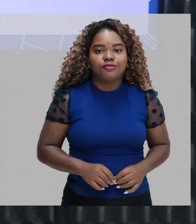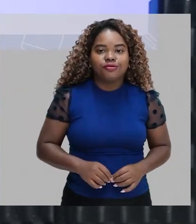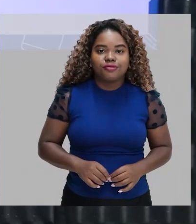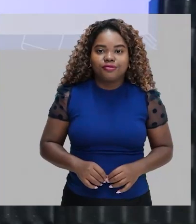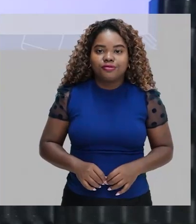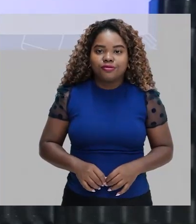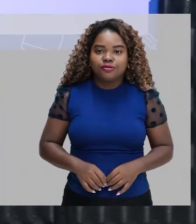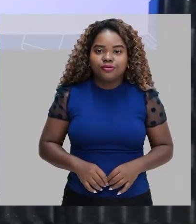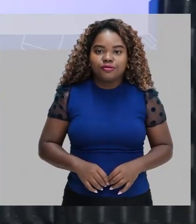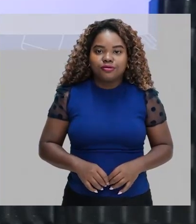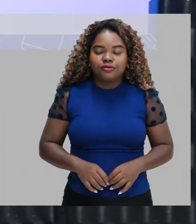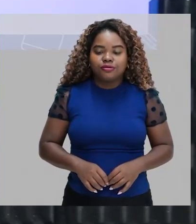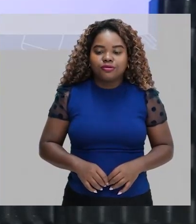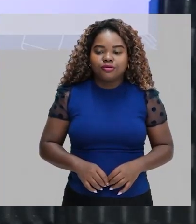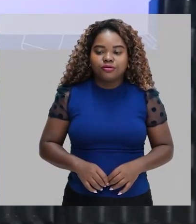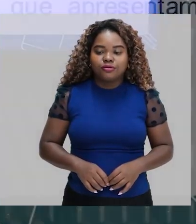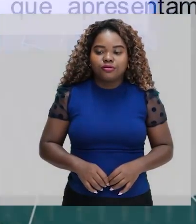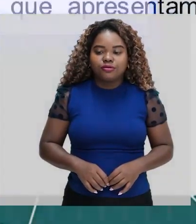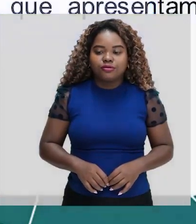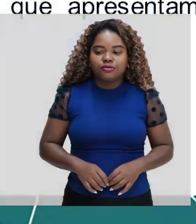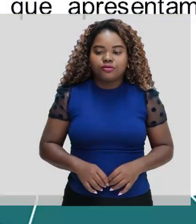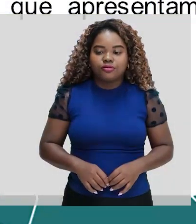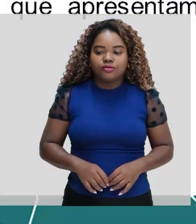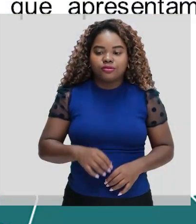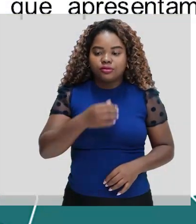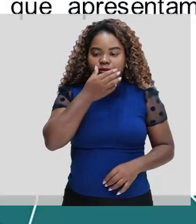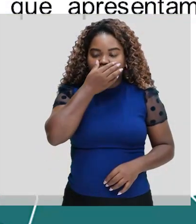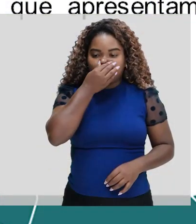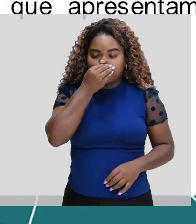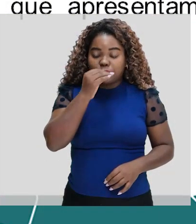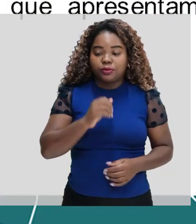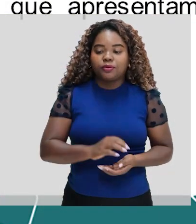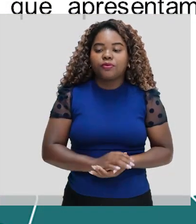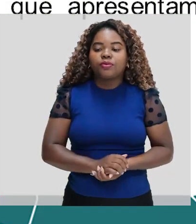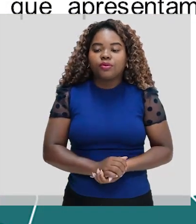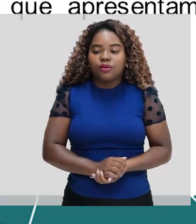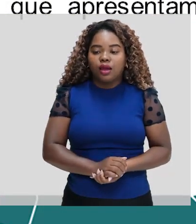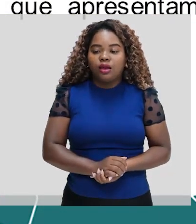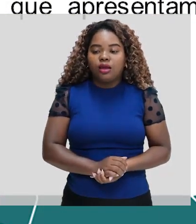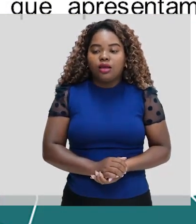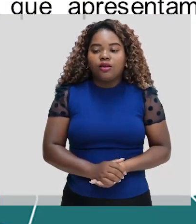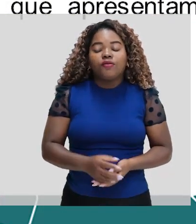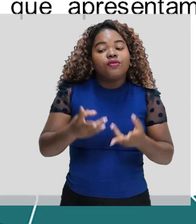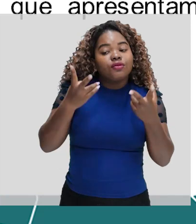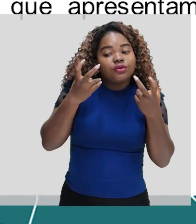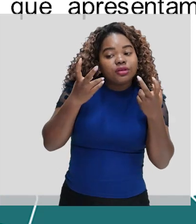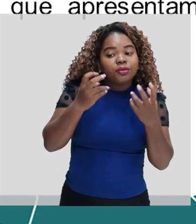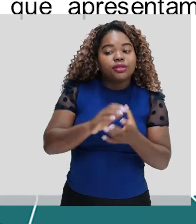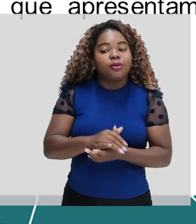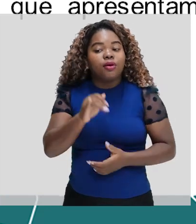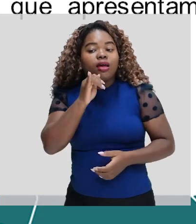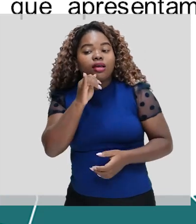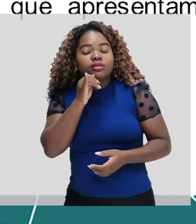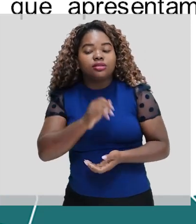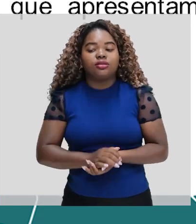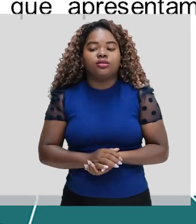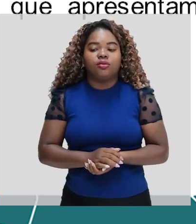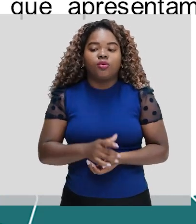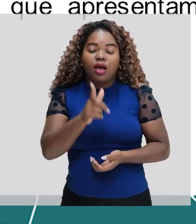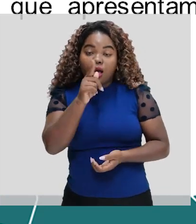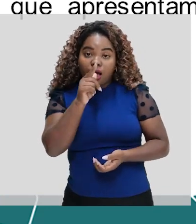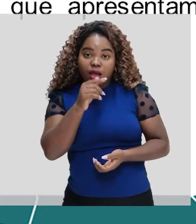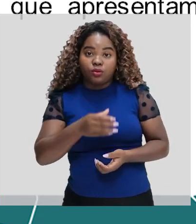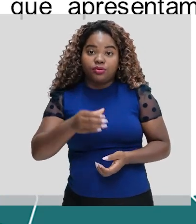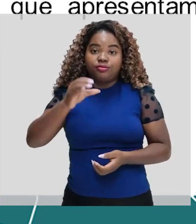encontramos substâncias puras, certo? Mas você pode imaginar a água que eu utilizo para beber.